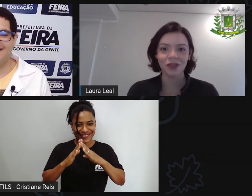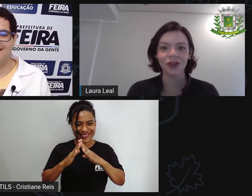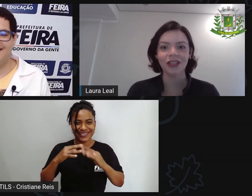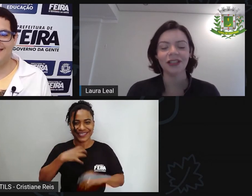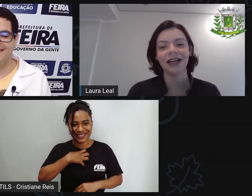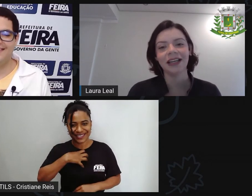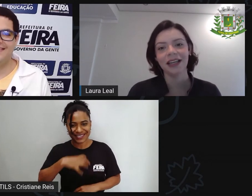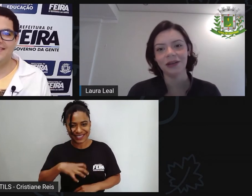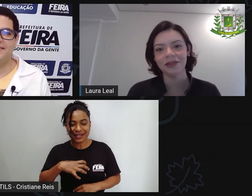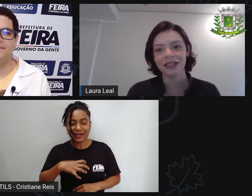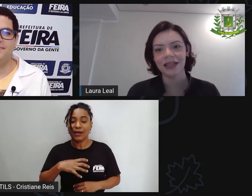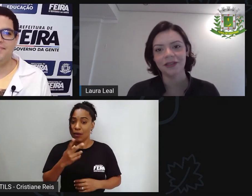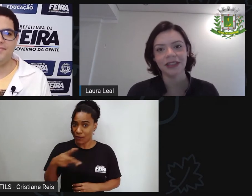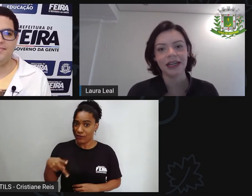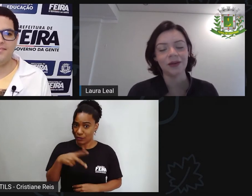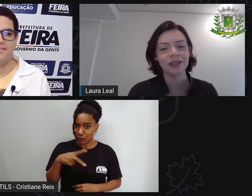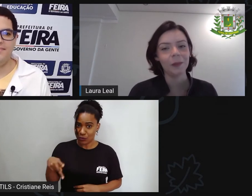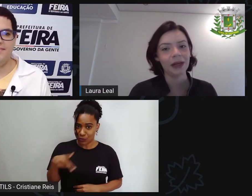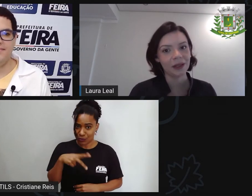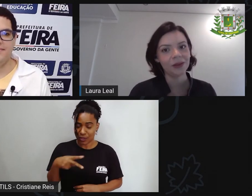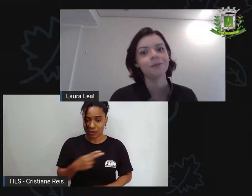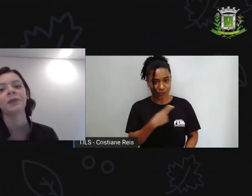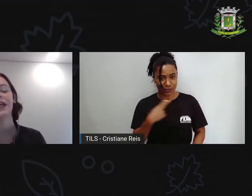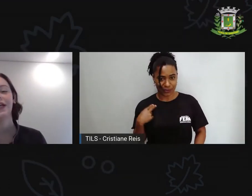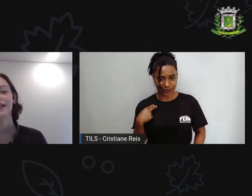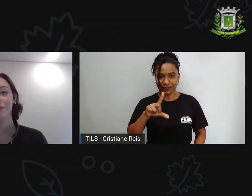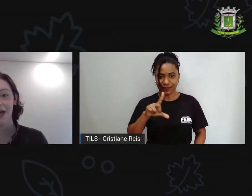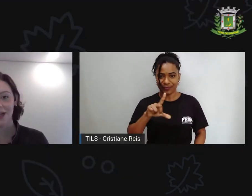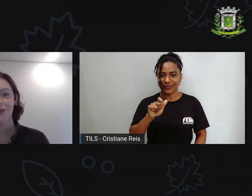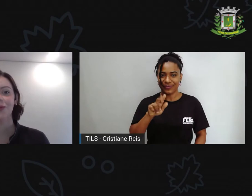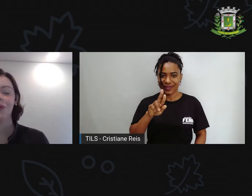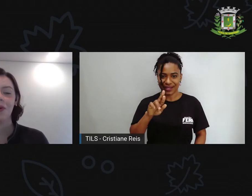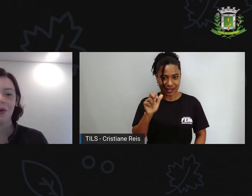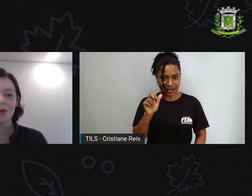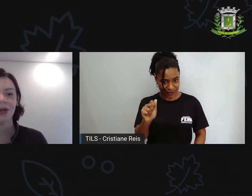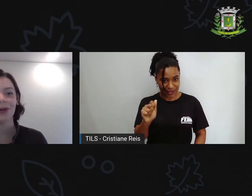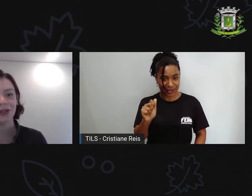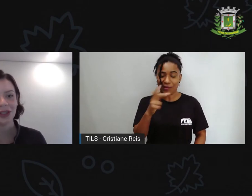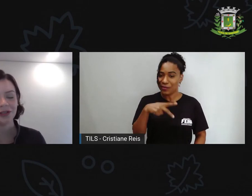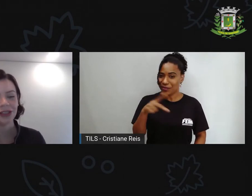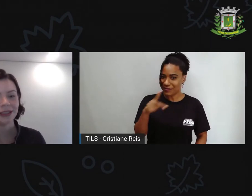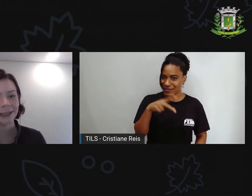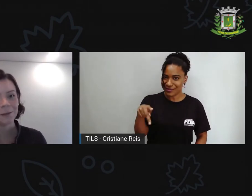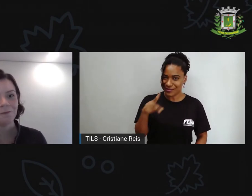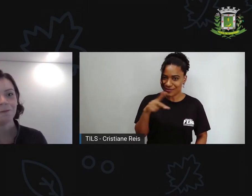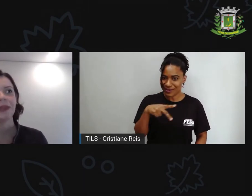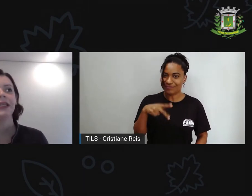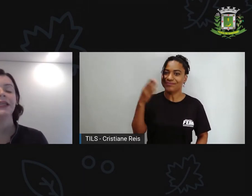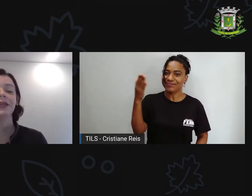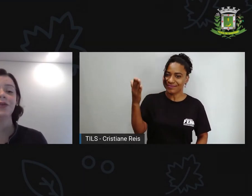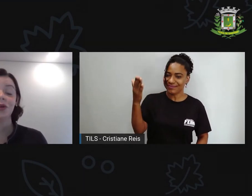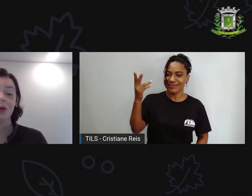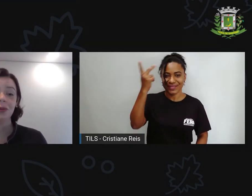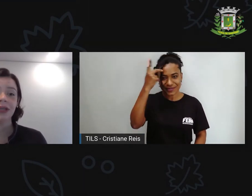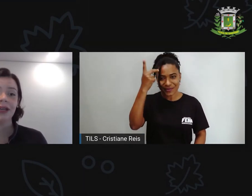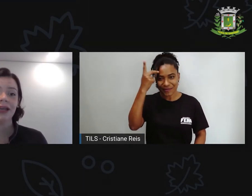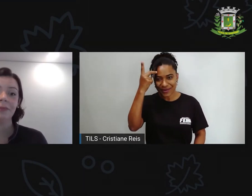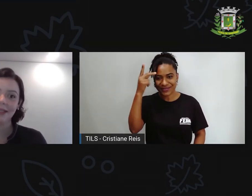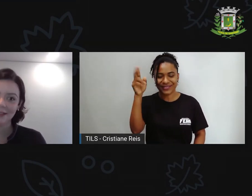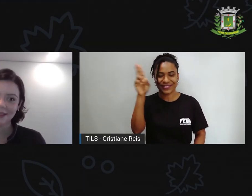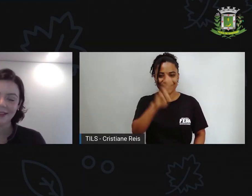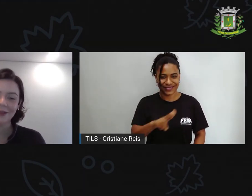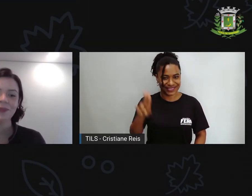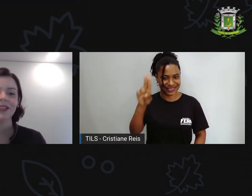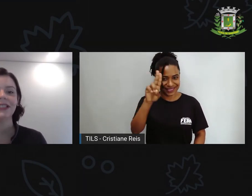sou professora aqui na Universidade Federal de São Paulo, trabalho com ecologia vegetal. Então, eu sou uma